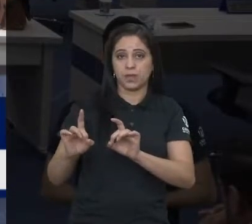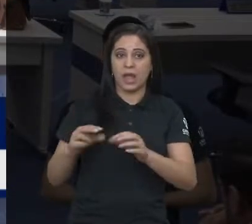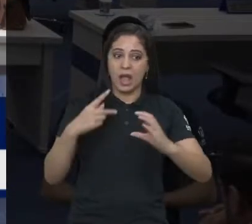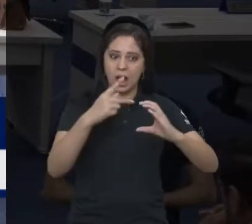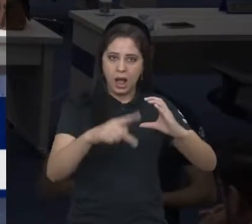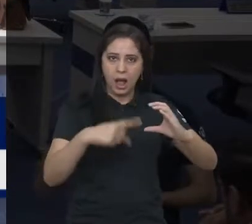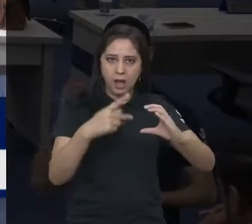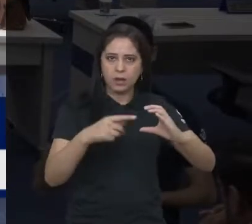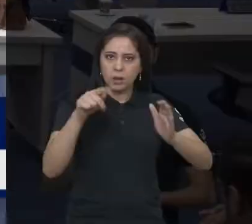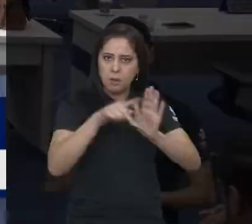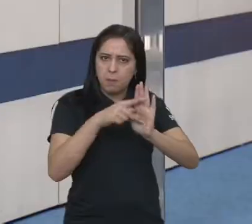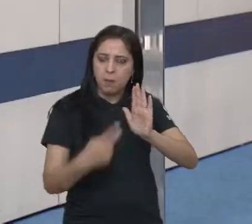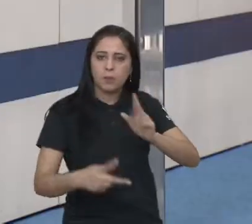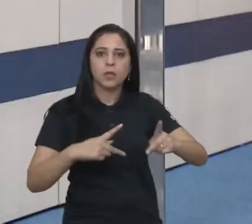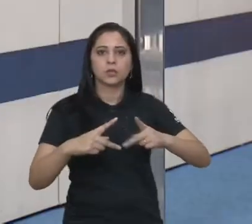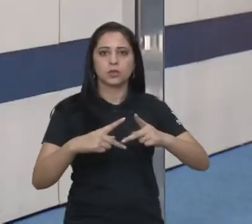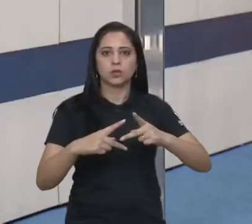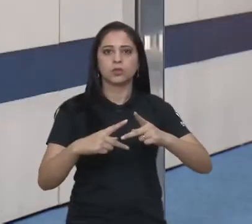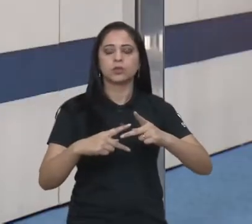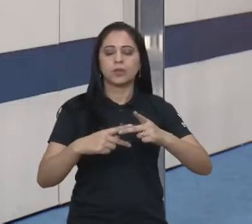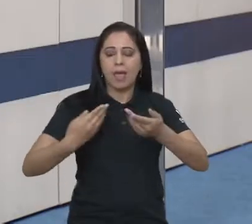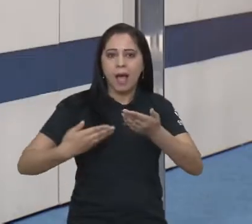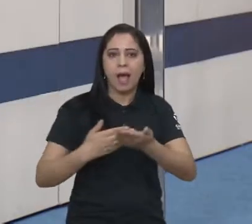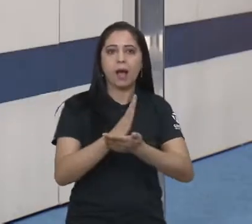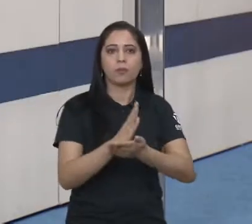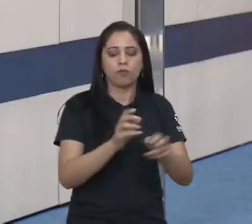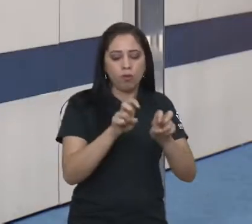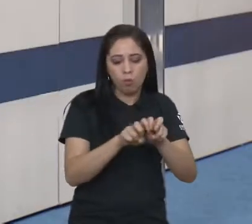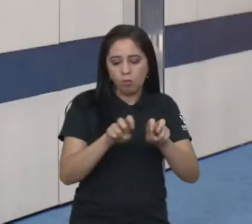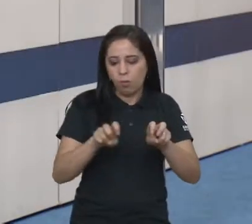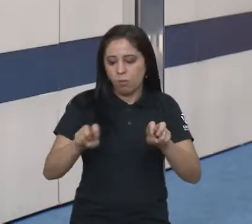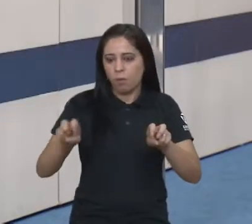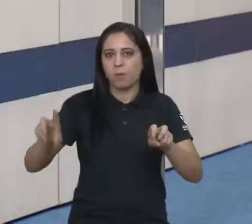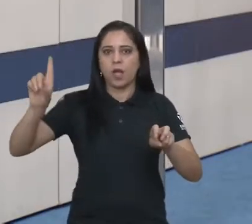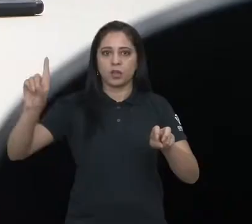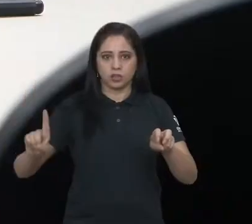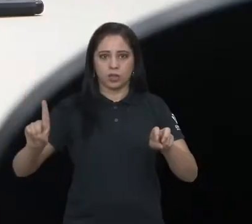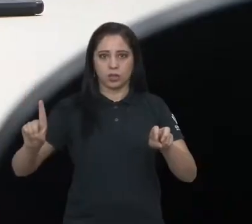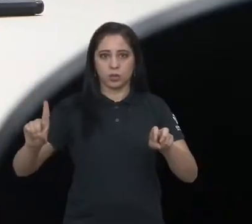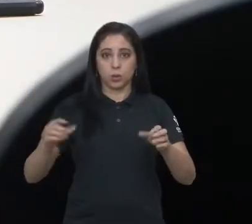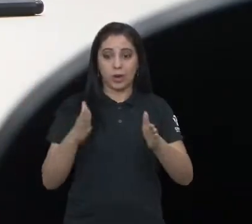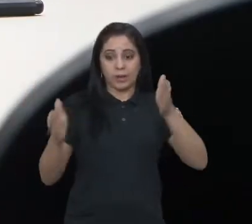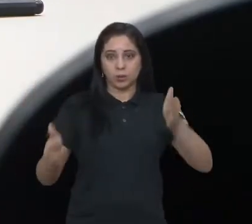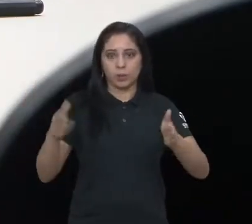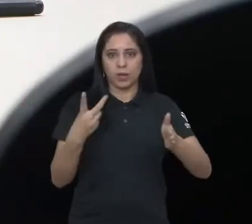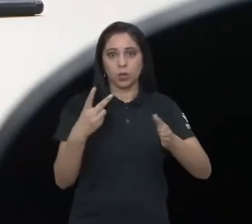Câmara de São José dos Campos aprovou a composição da mesa diretora para o biênio